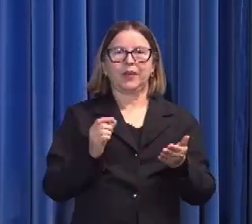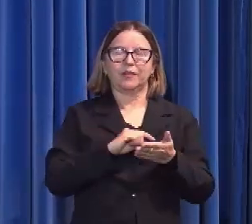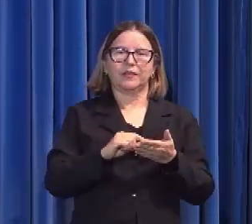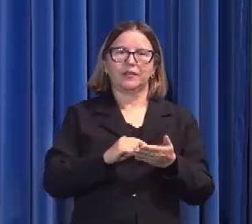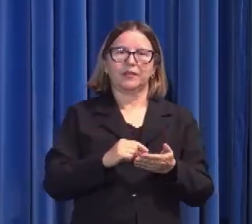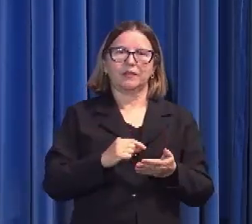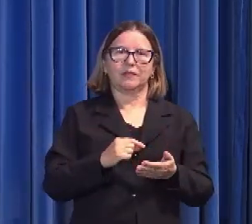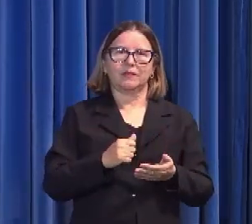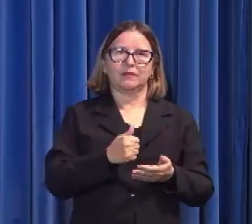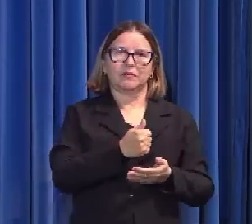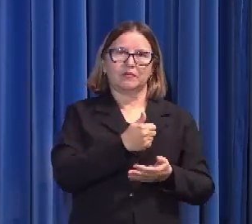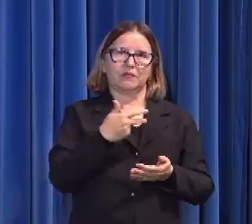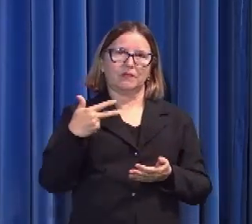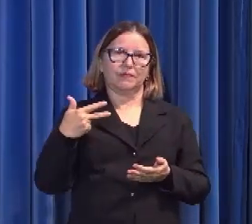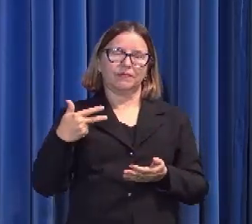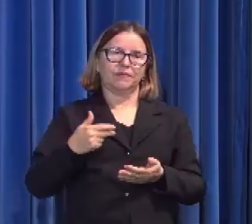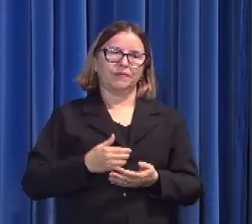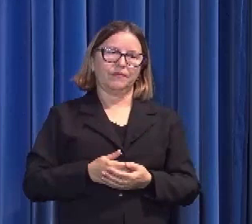agora